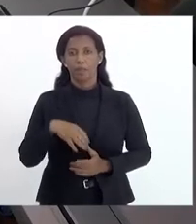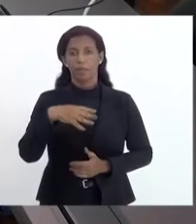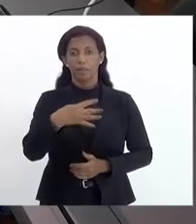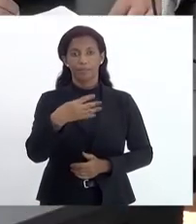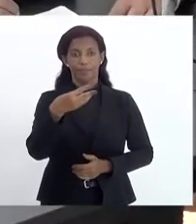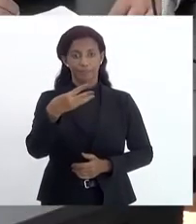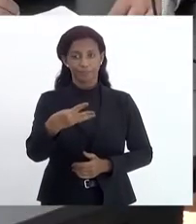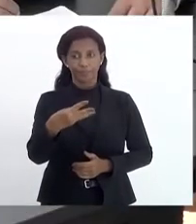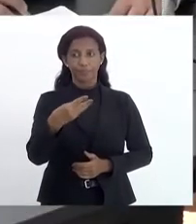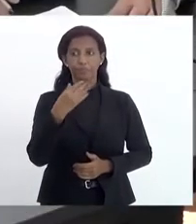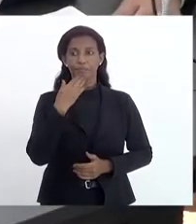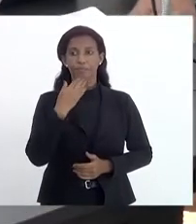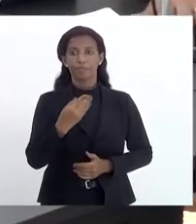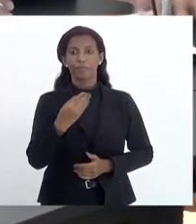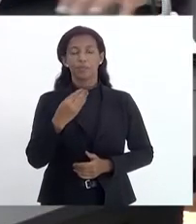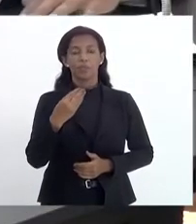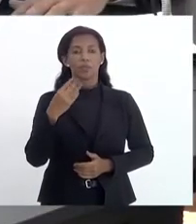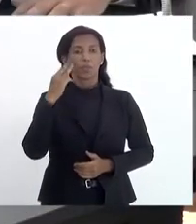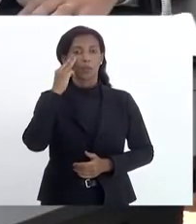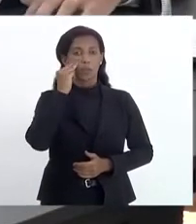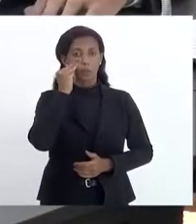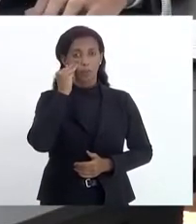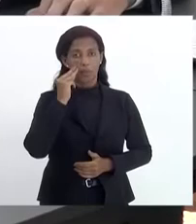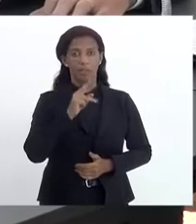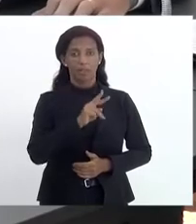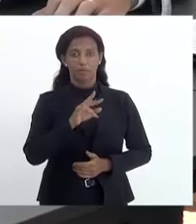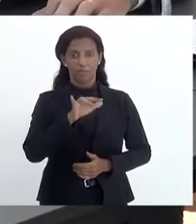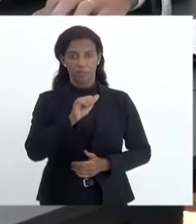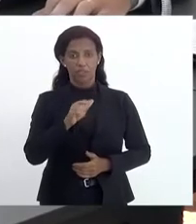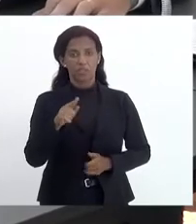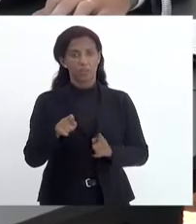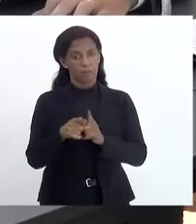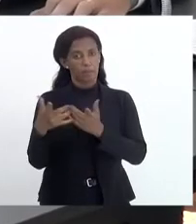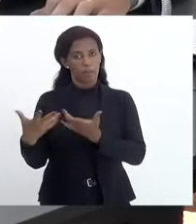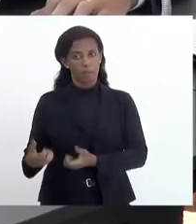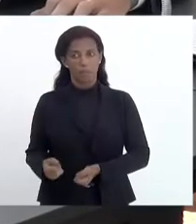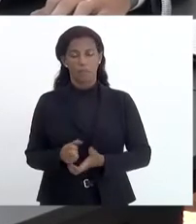43, pedido de vista, deputada Mônica Francisco, concedido.